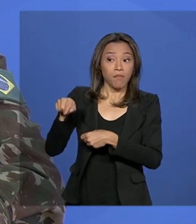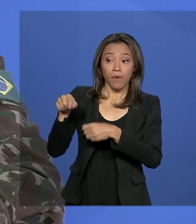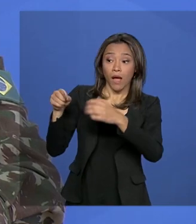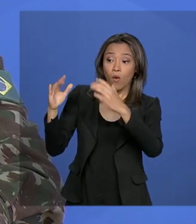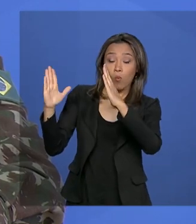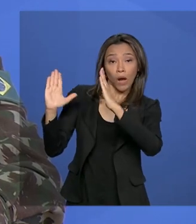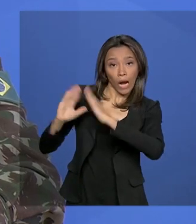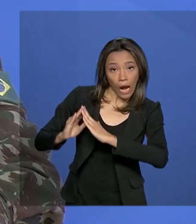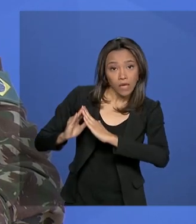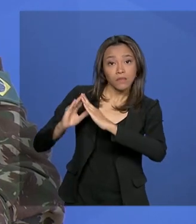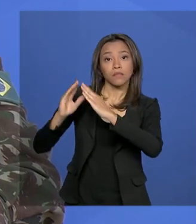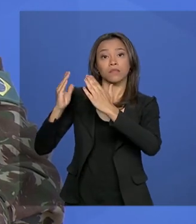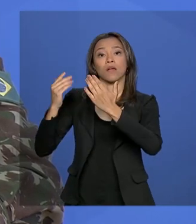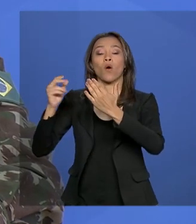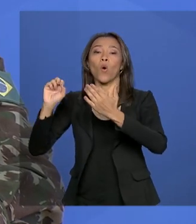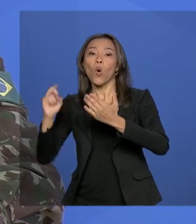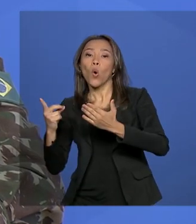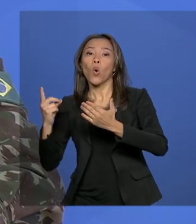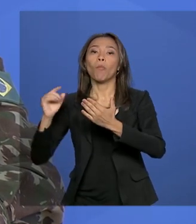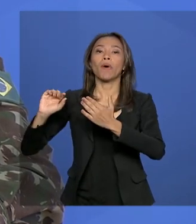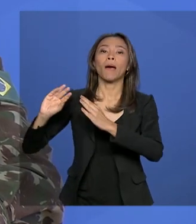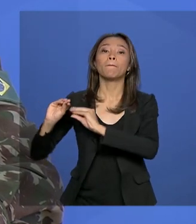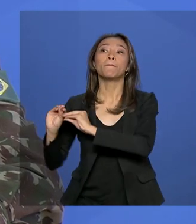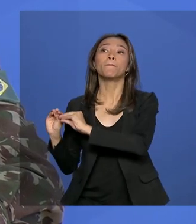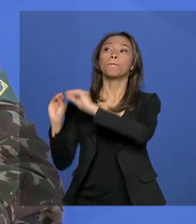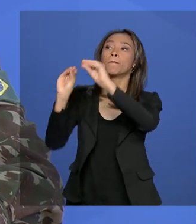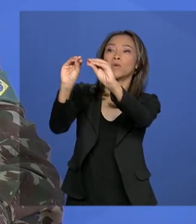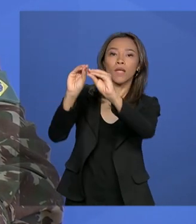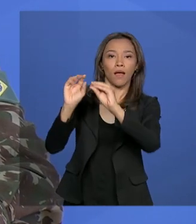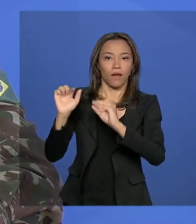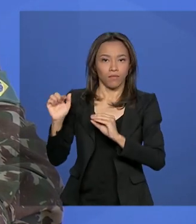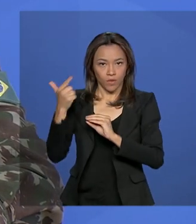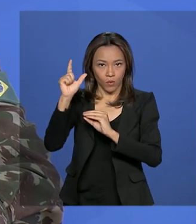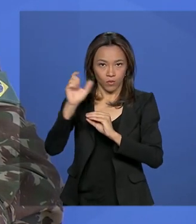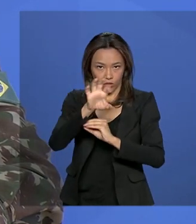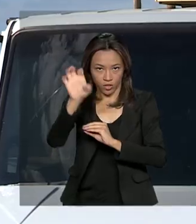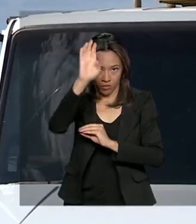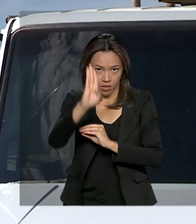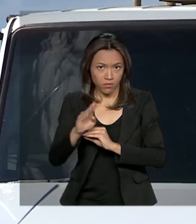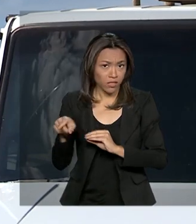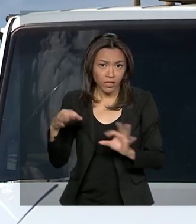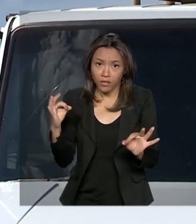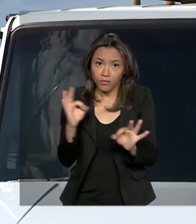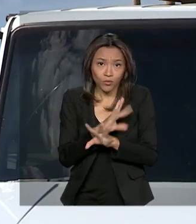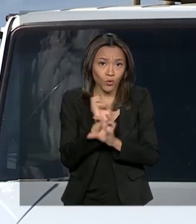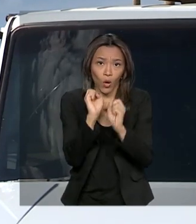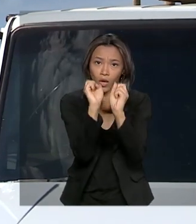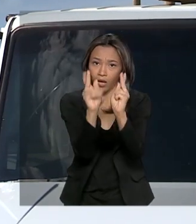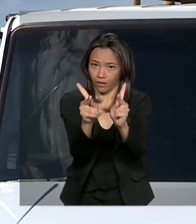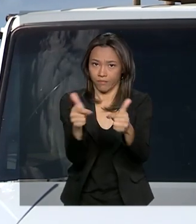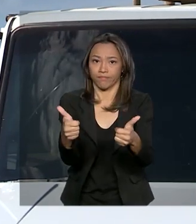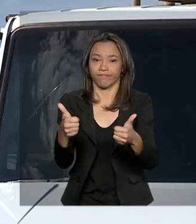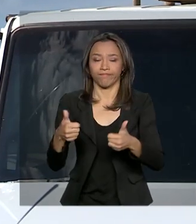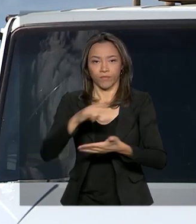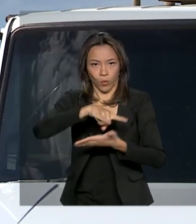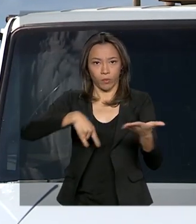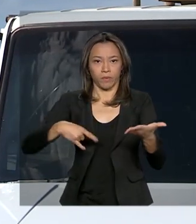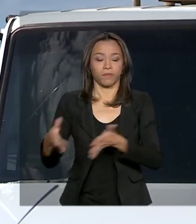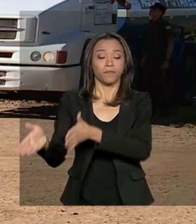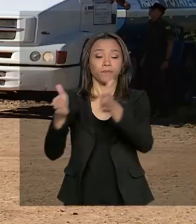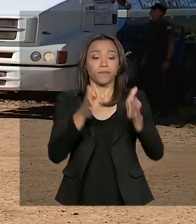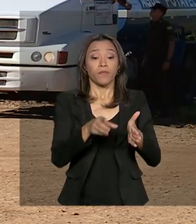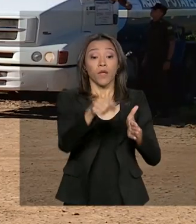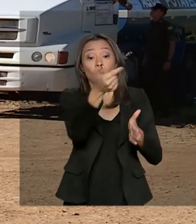ou para trânsito, ele já está totalmente regularizado. Há 20 anos, em uma outra frente de